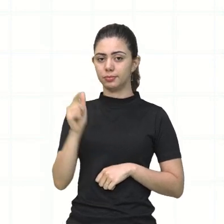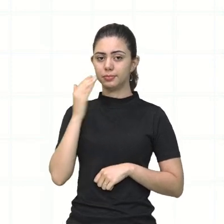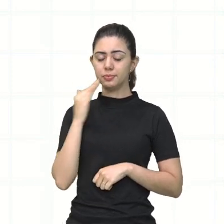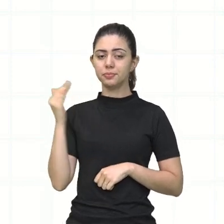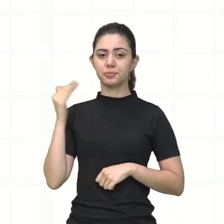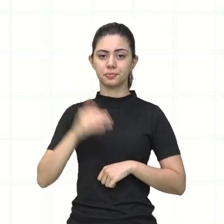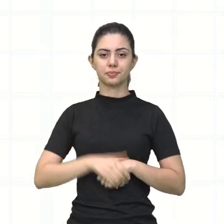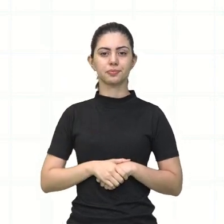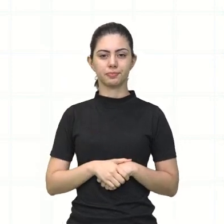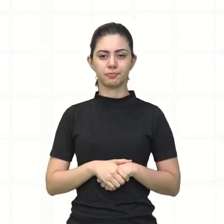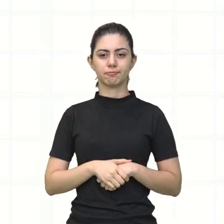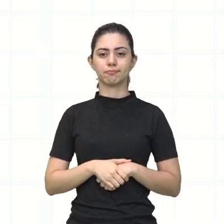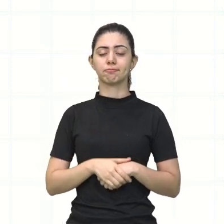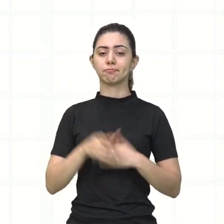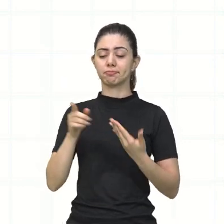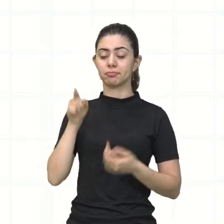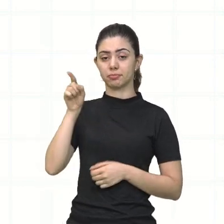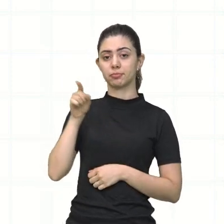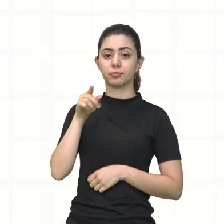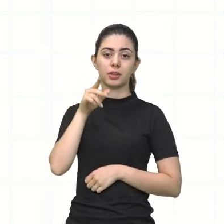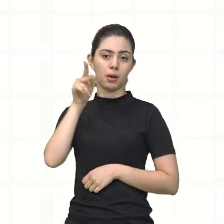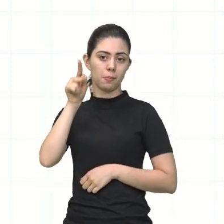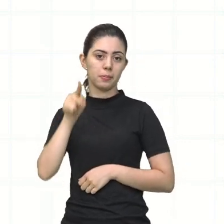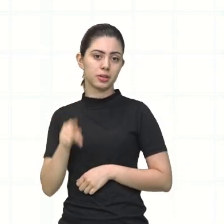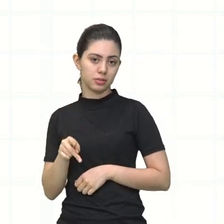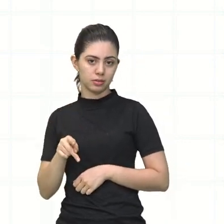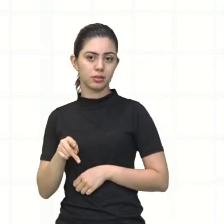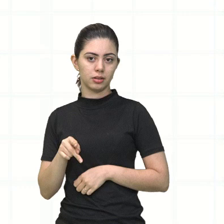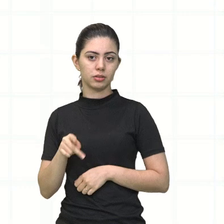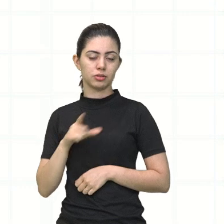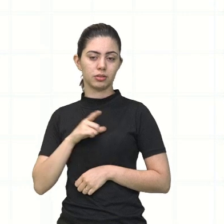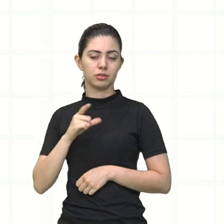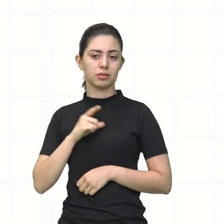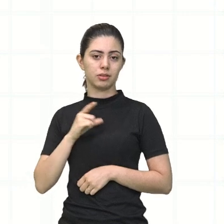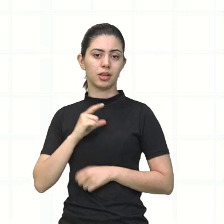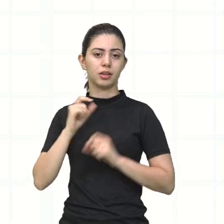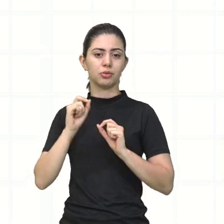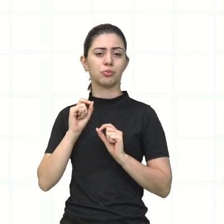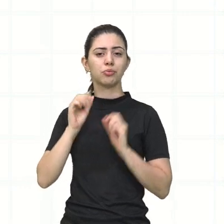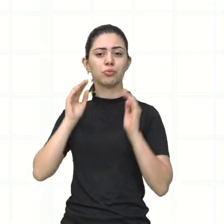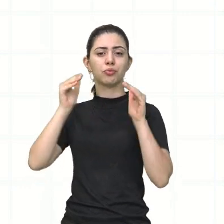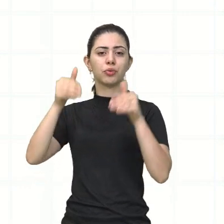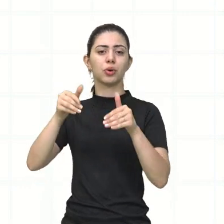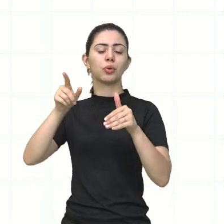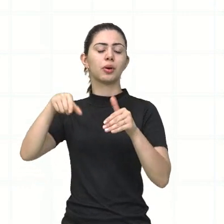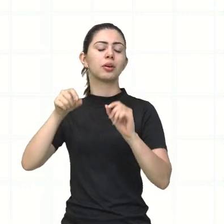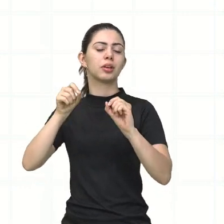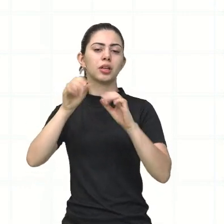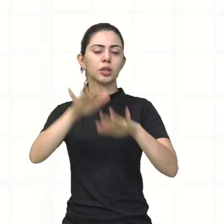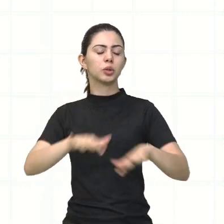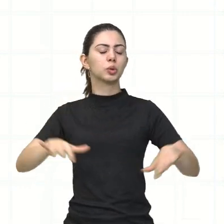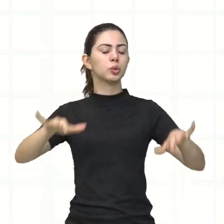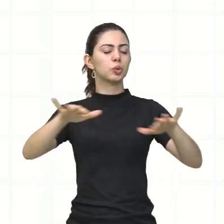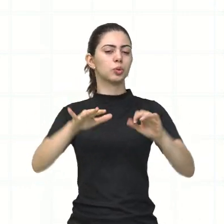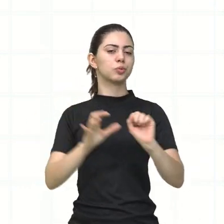Exemplo 2, a prioridade do presidente é uma só, que todos tenham